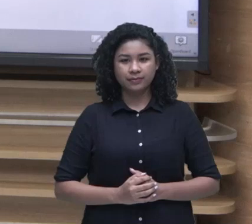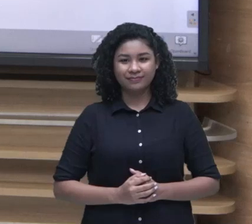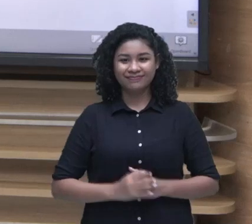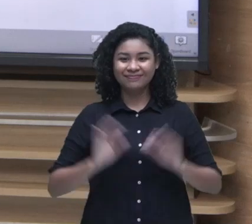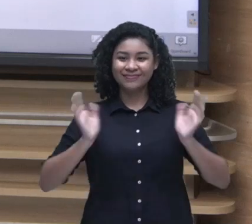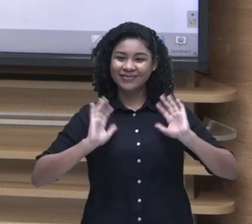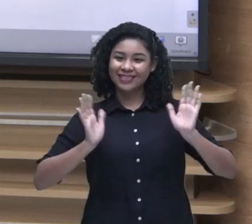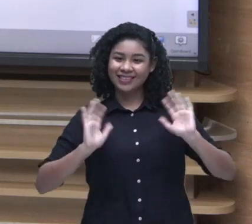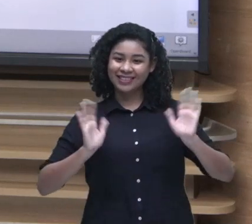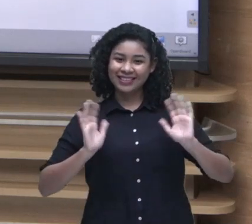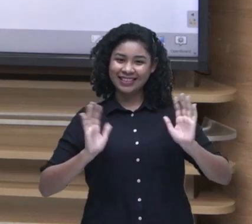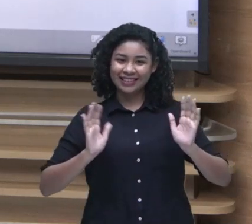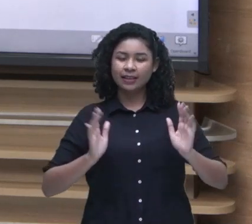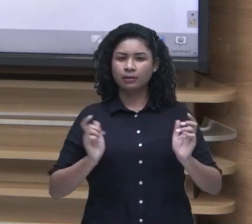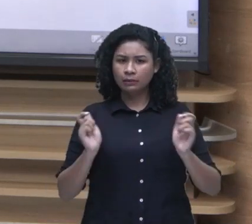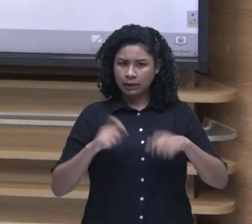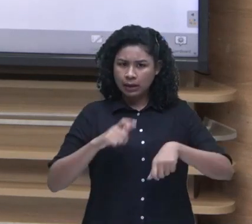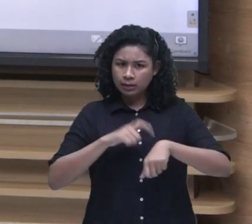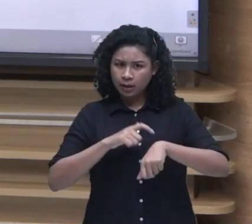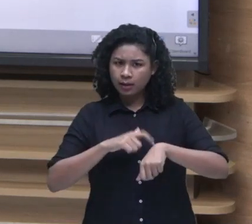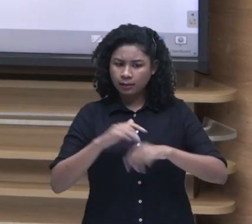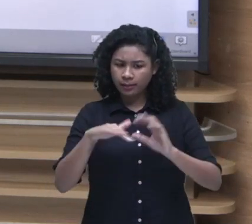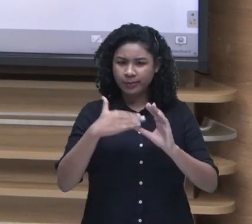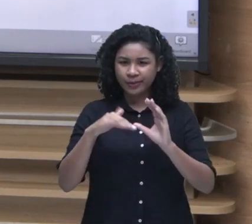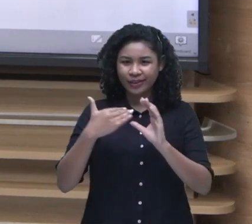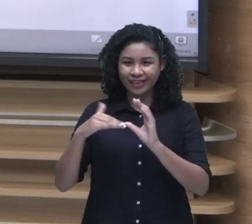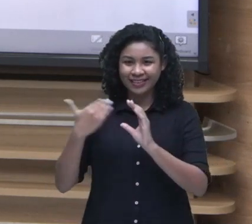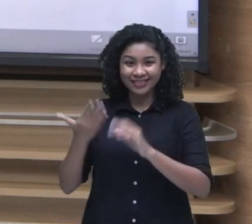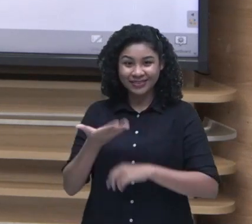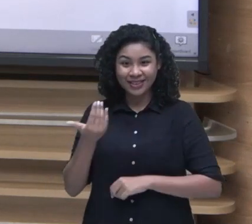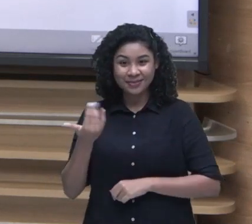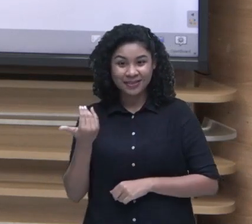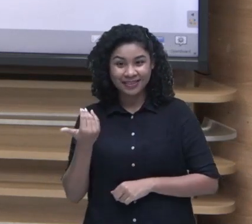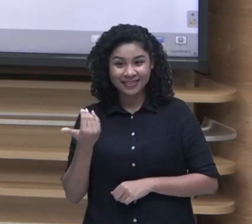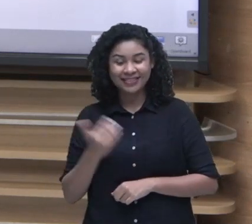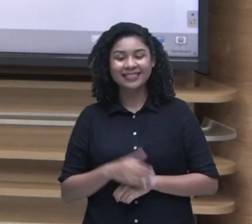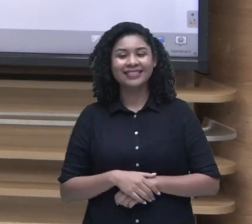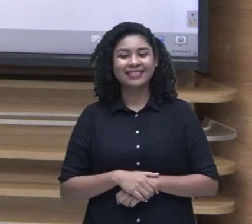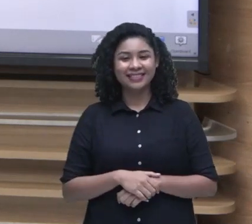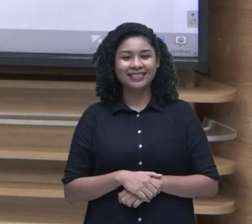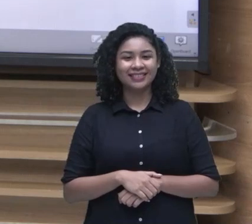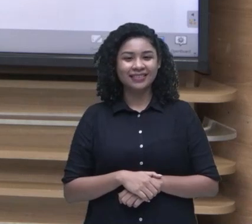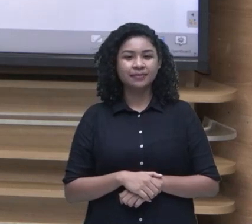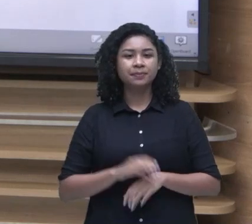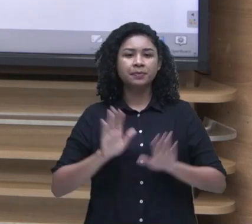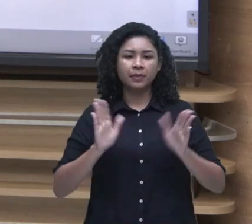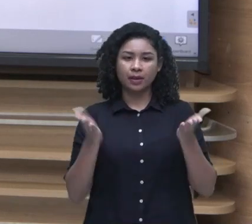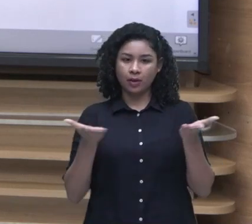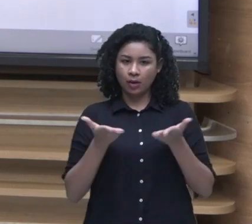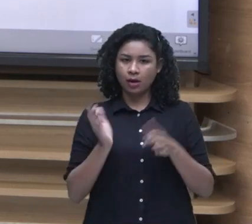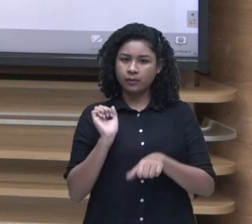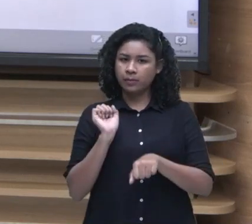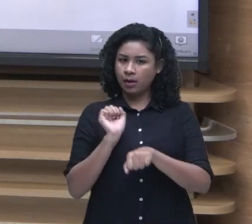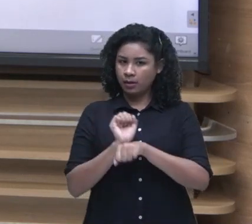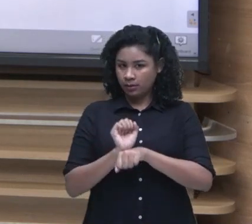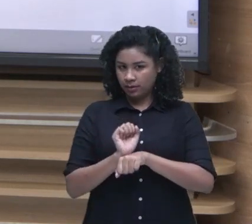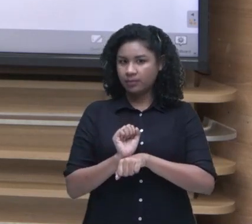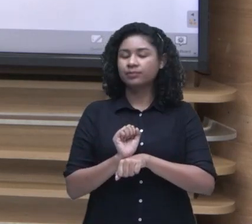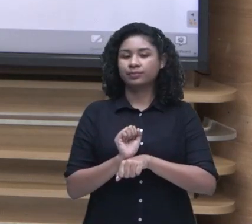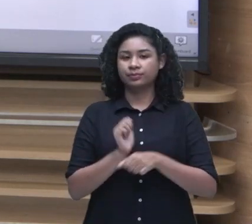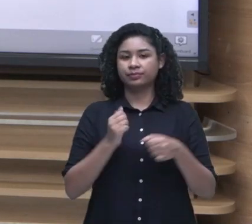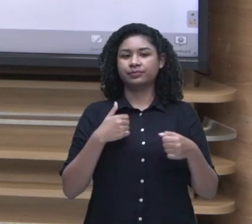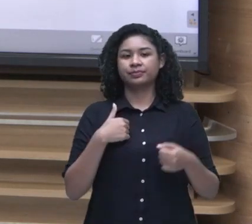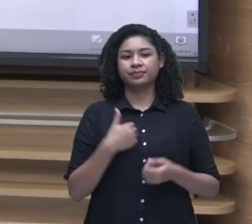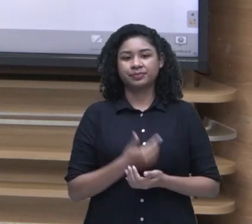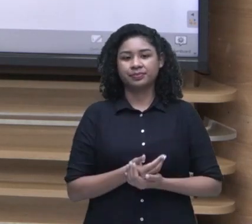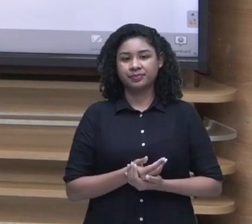Olá, queridos, ainda dá tempo em participar, vamos lá, mas agora eu já vou parar a questão, tá? E se